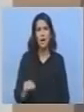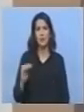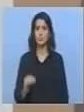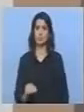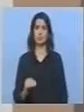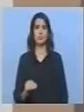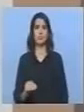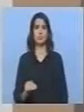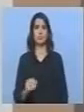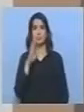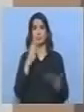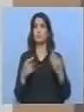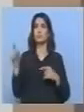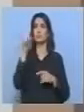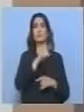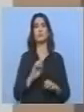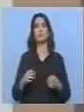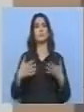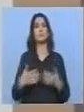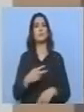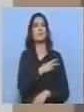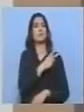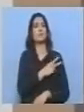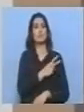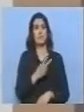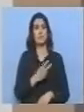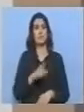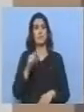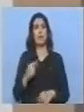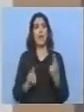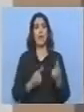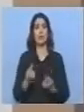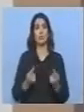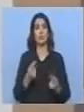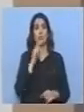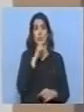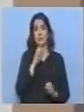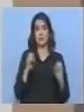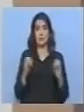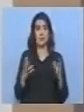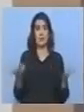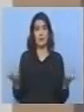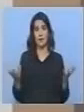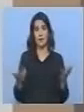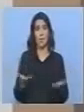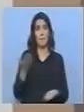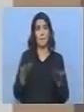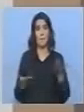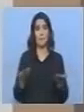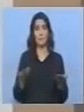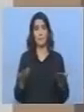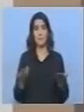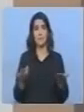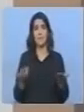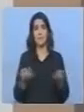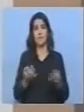têm as principais universidades com quem nos comparamos e com aquelas com quem não temos nenhuma oportunidade, possibilidade de nos comparar,